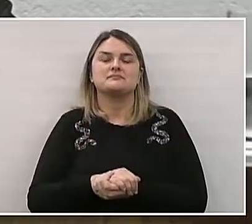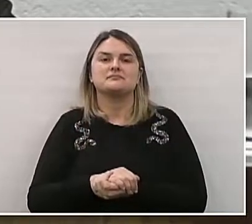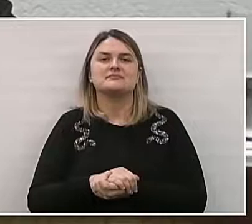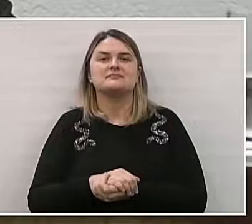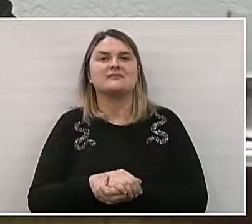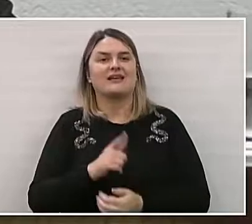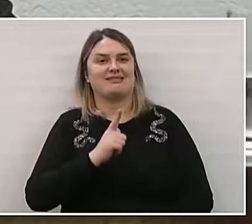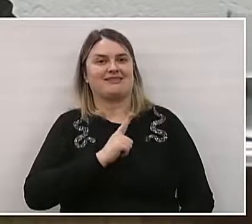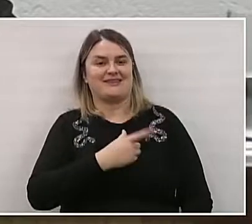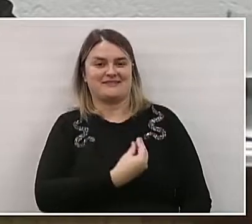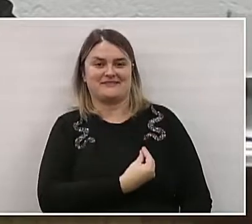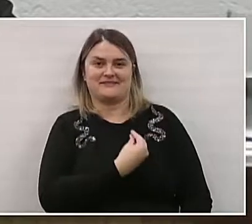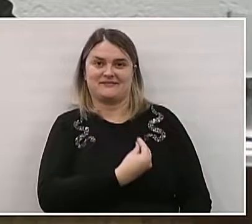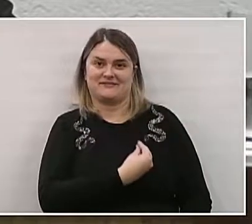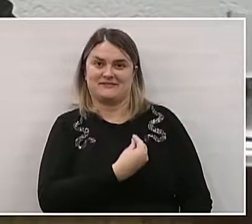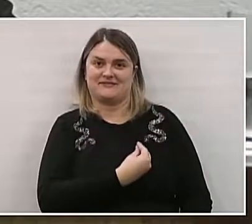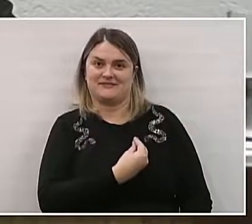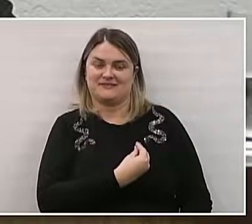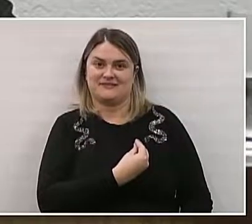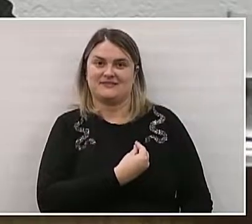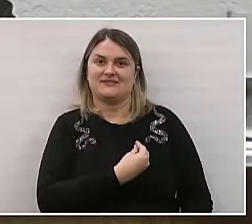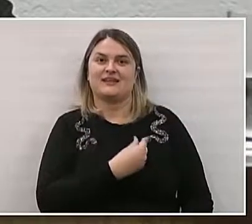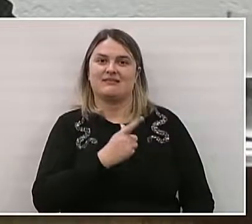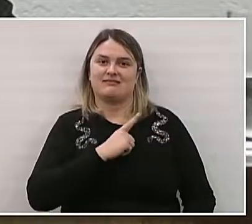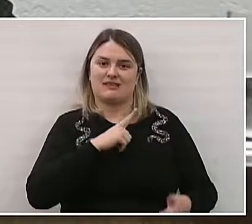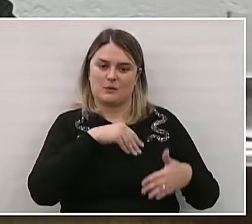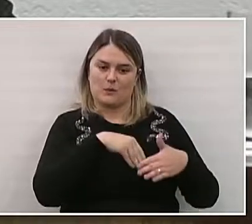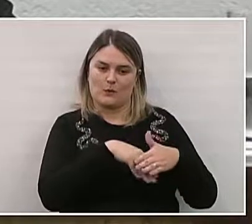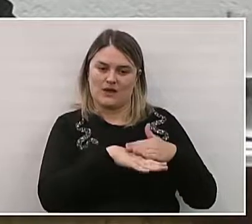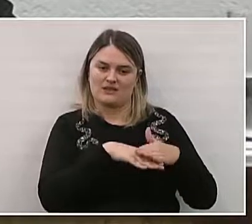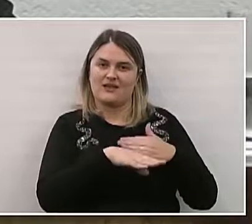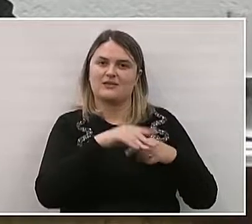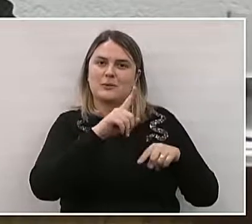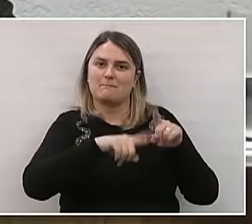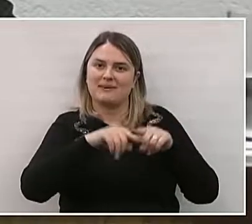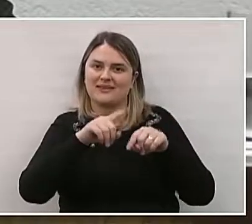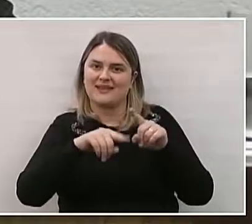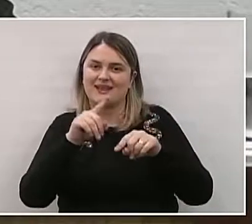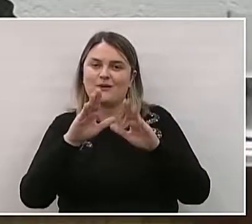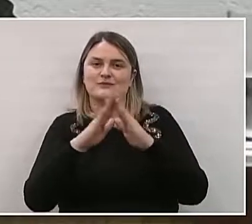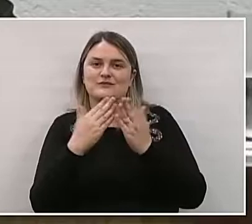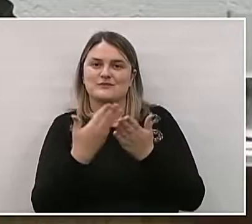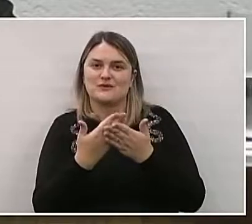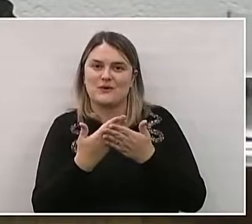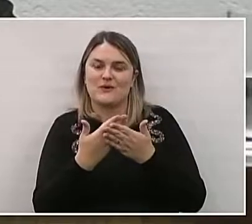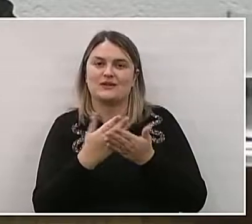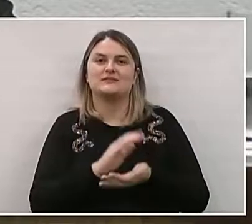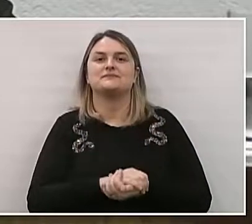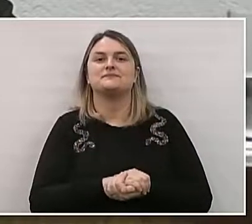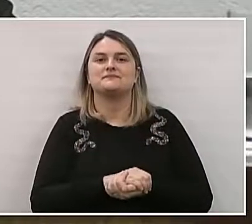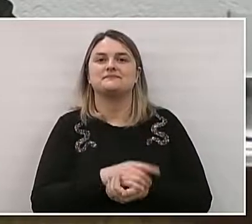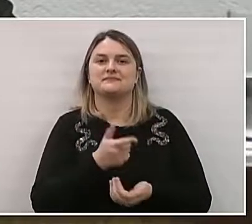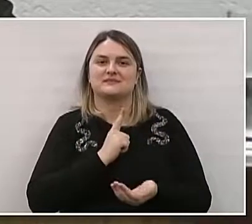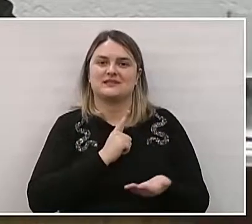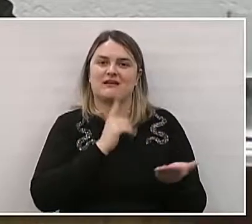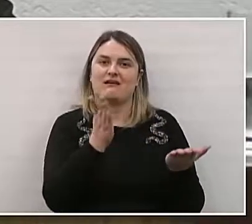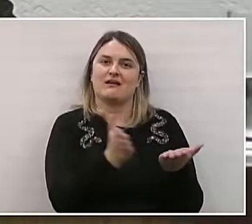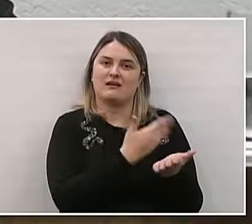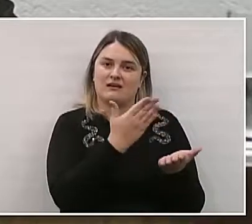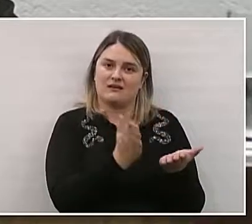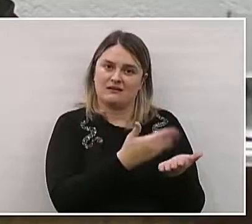ainda encontra-se guardados entre seus pertences alguns materiais escolares. Entre eles está um